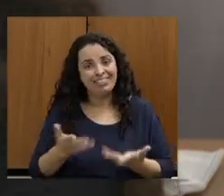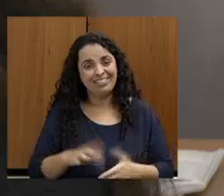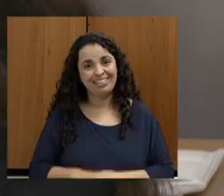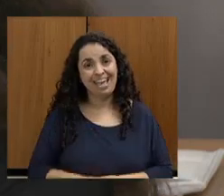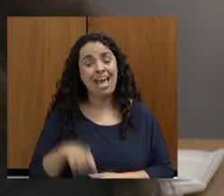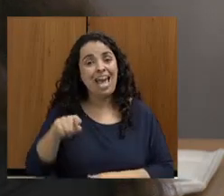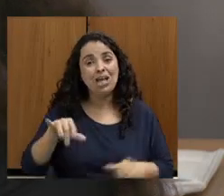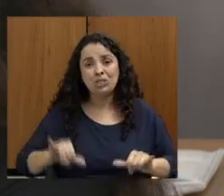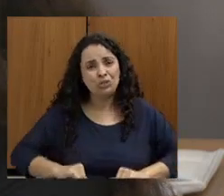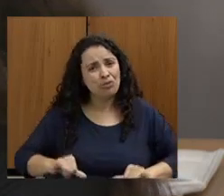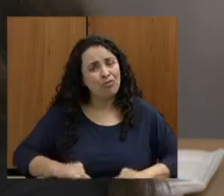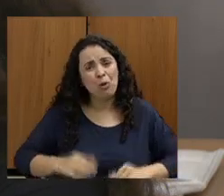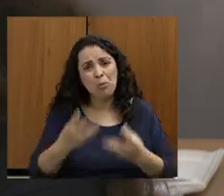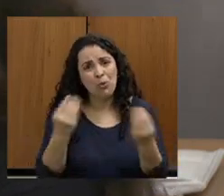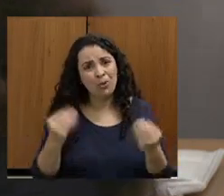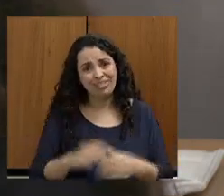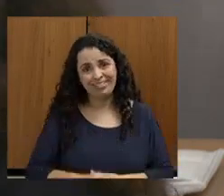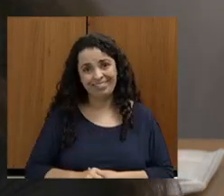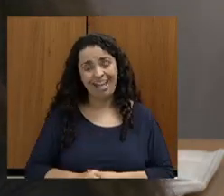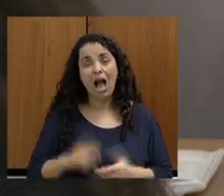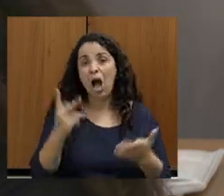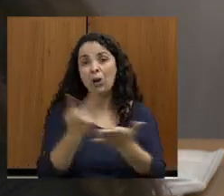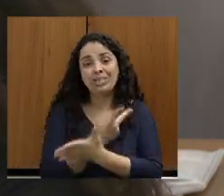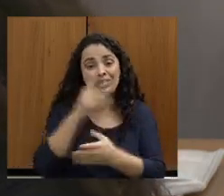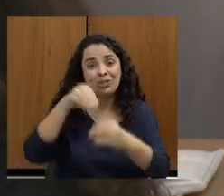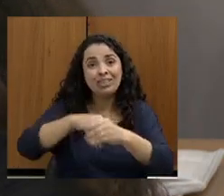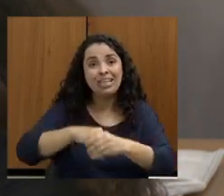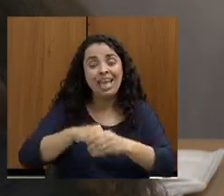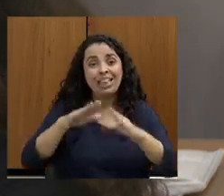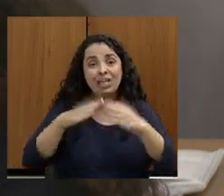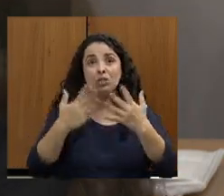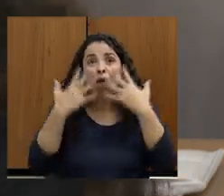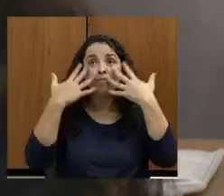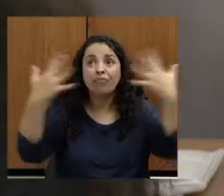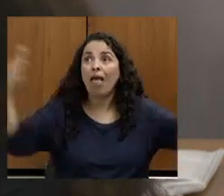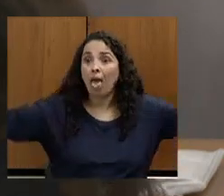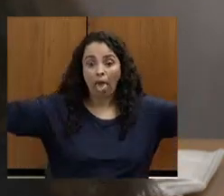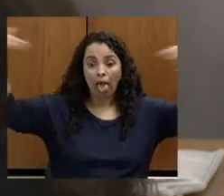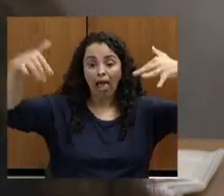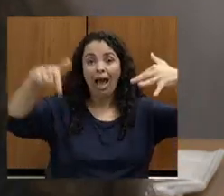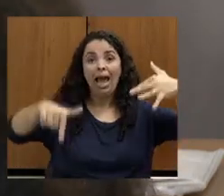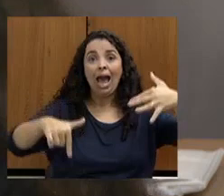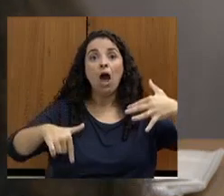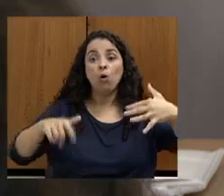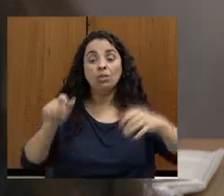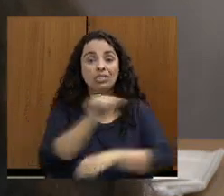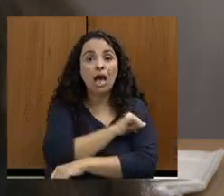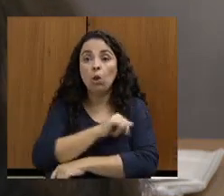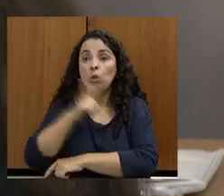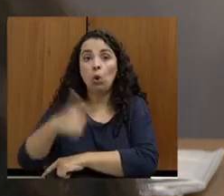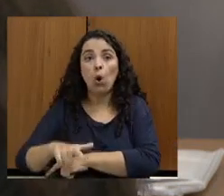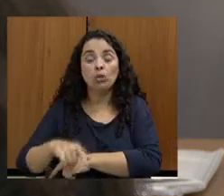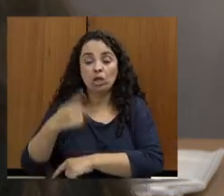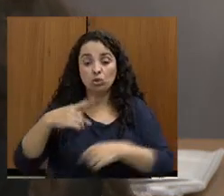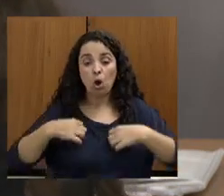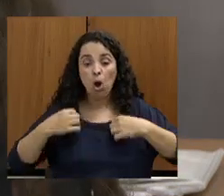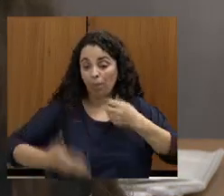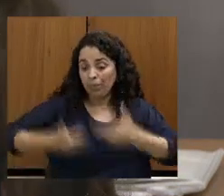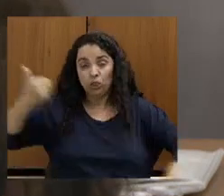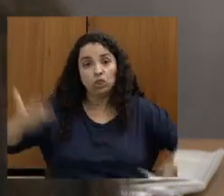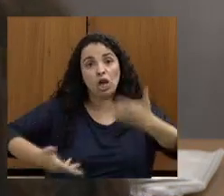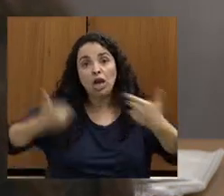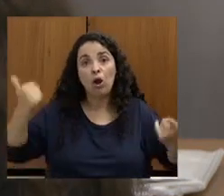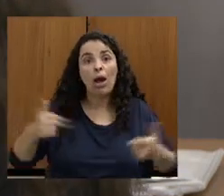roupa dele num pátio, ele ficou pelado num pátio, e a escola... Ele não me contava também, igual você falou, porque